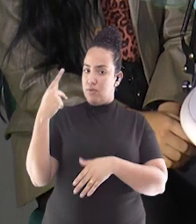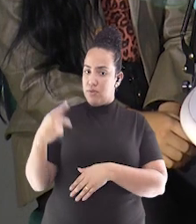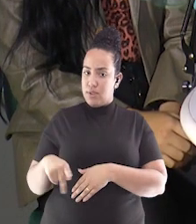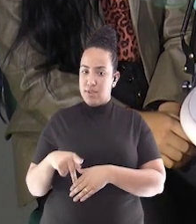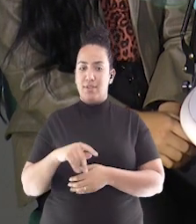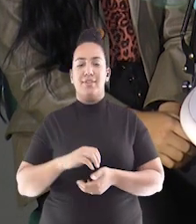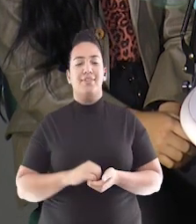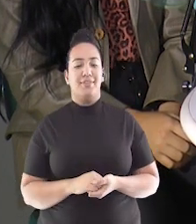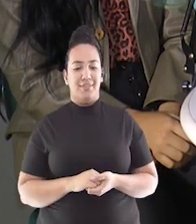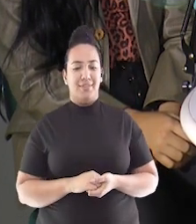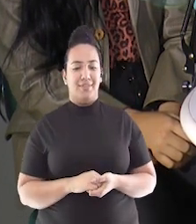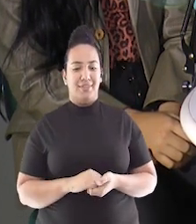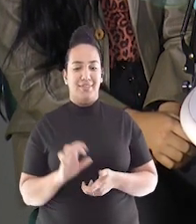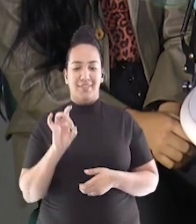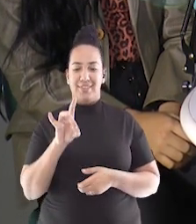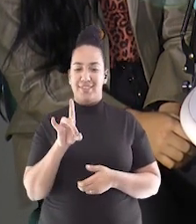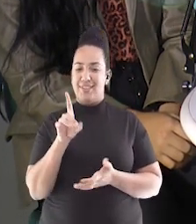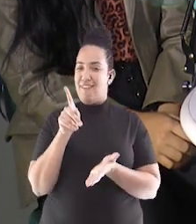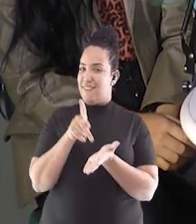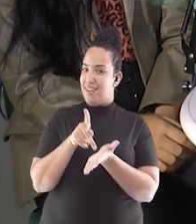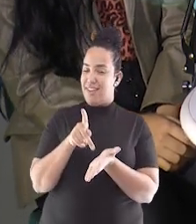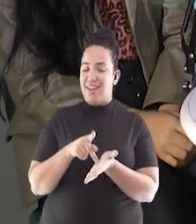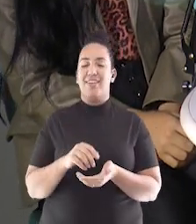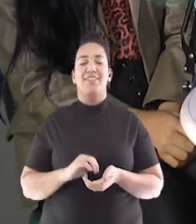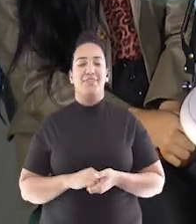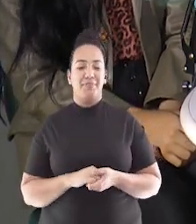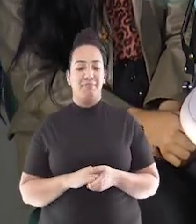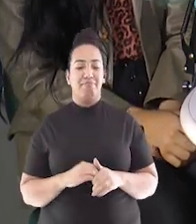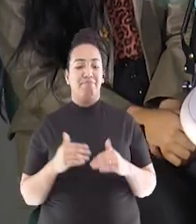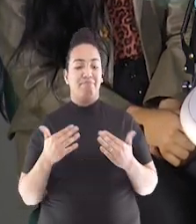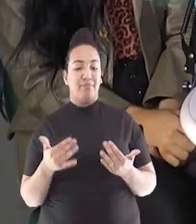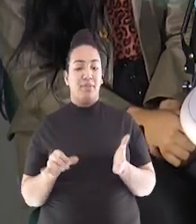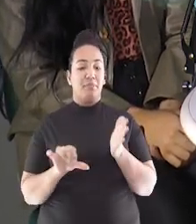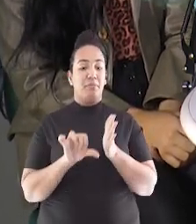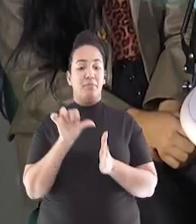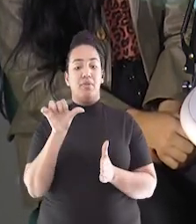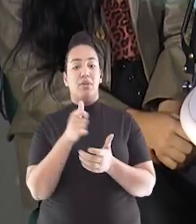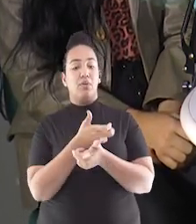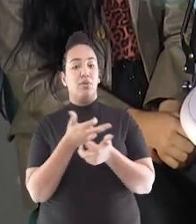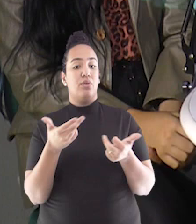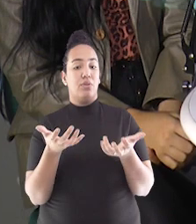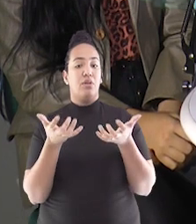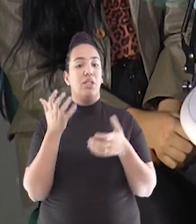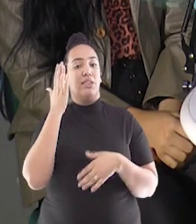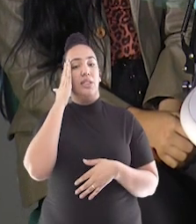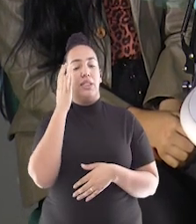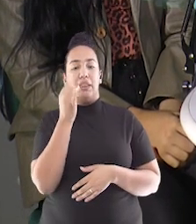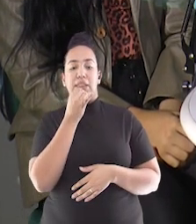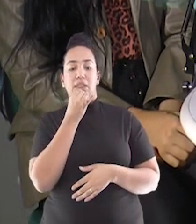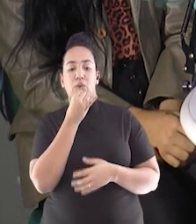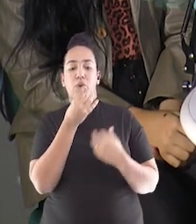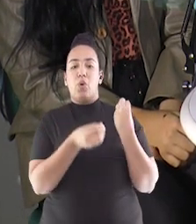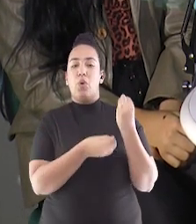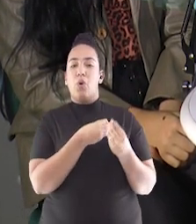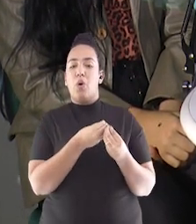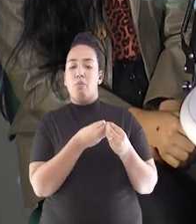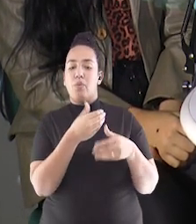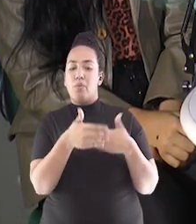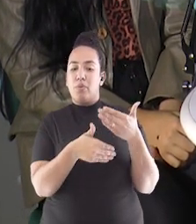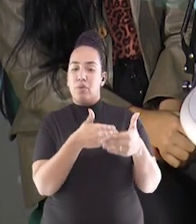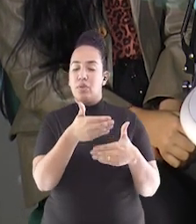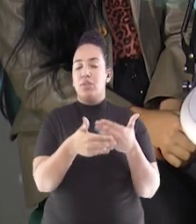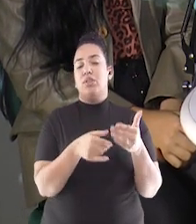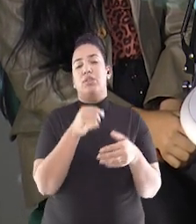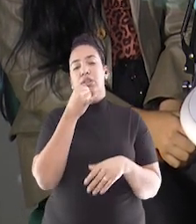sobre isso. Nada além da verdade. Nada além da verdade. E aí, a primeira coisa que a gente queria saber é como que foi esse processo para vocês